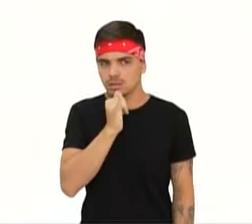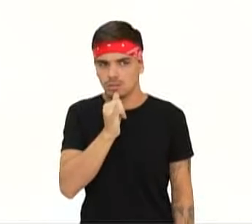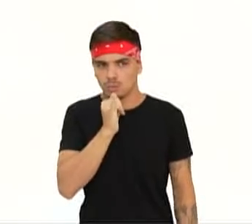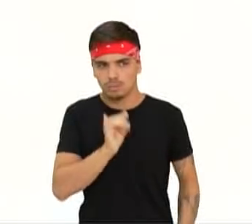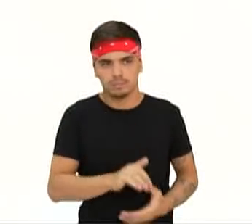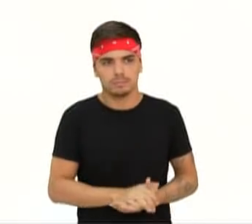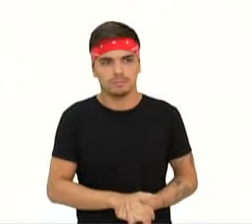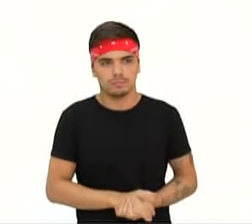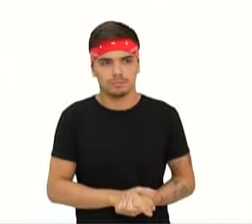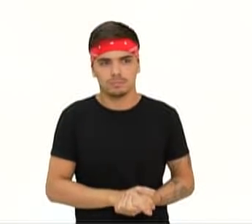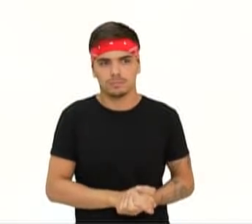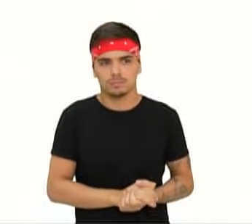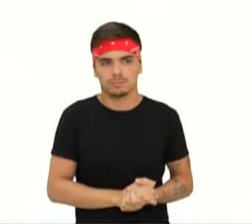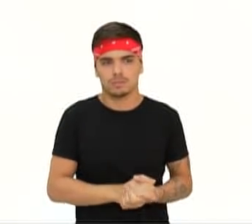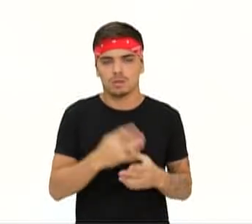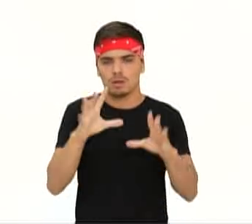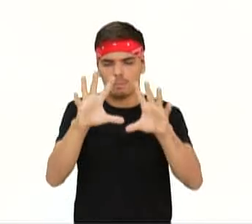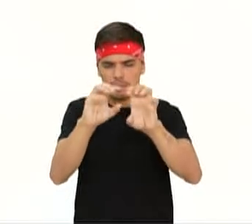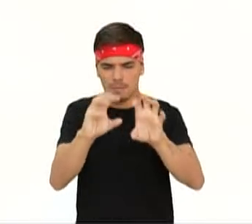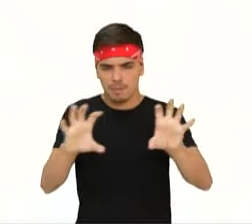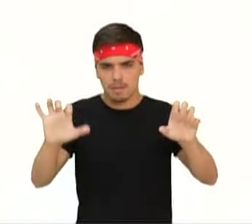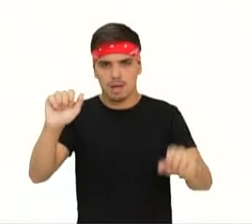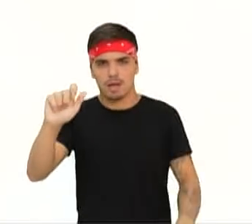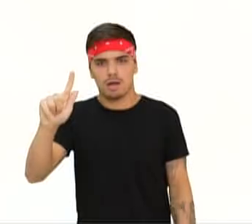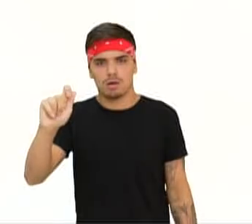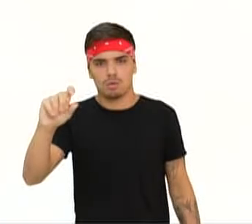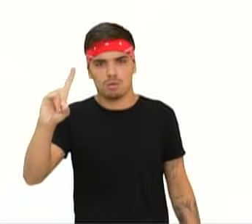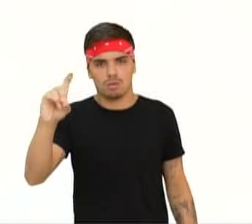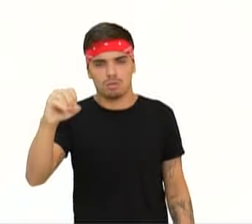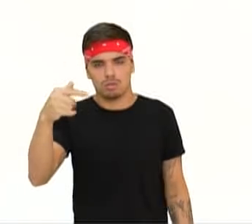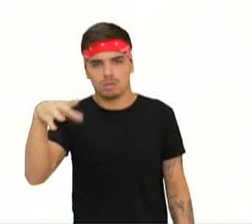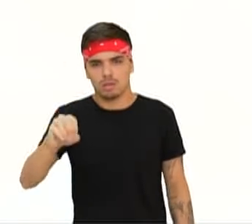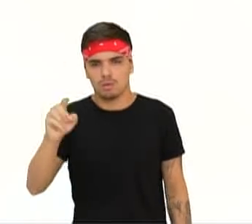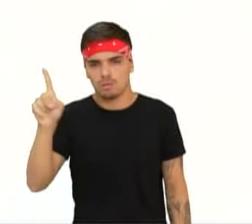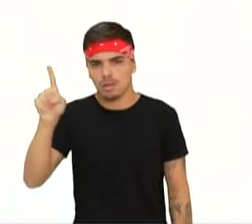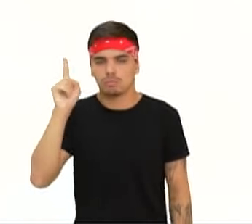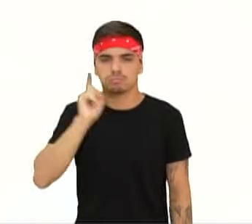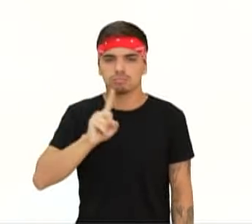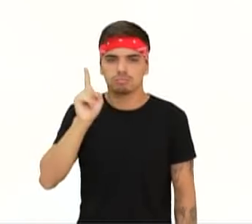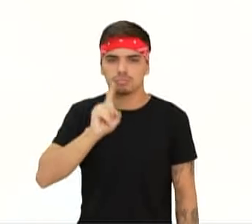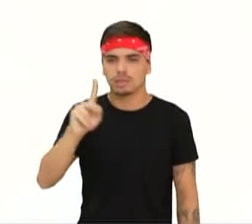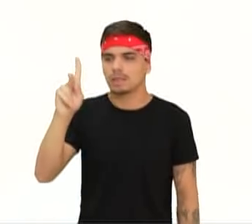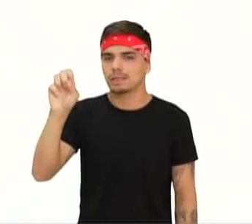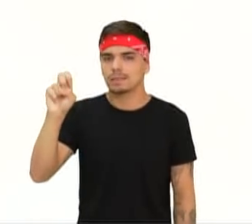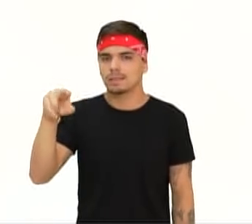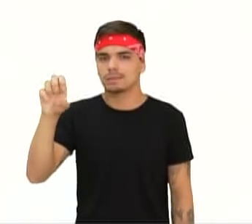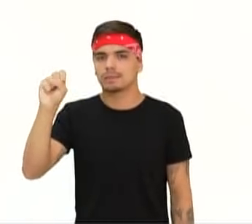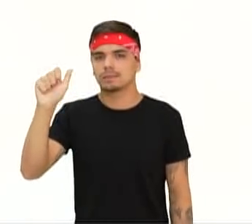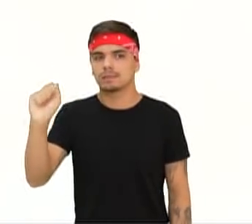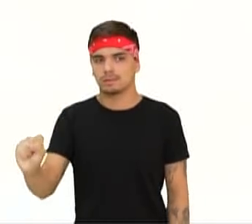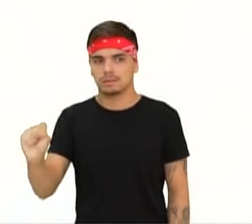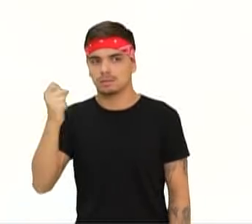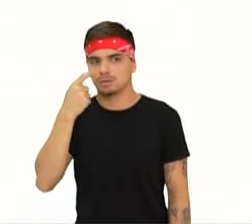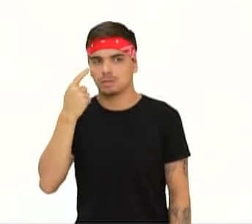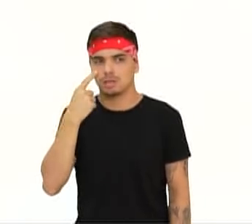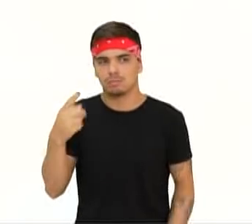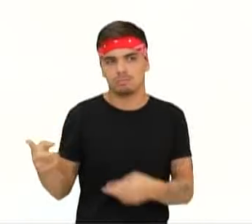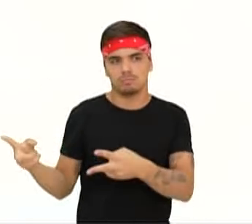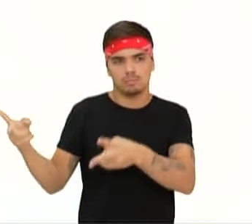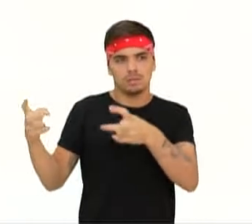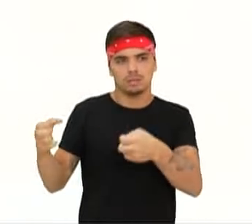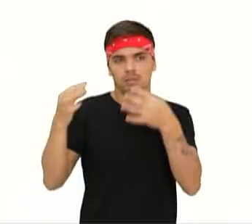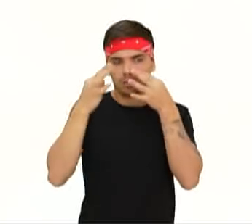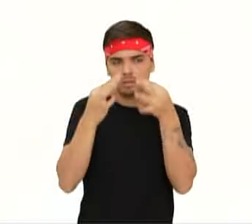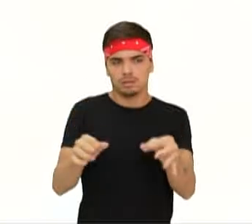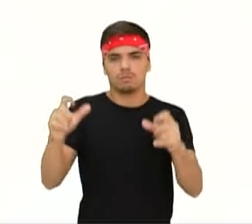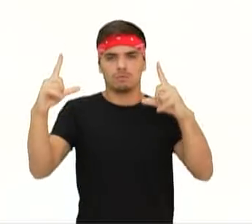né? Plantação de algodão nas planícies do Kansas, nos Estados Unidos. Então, se a gente for prestar atenção nessa foto,